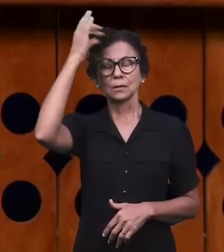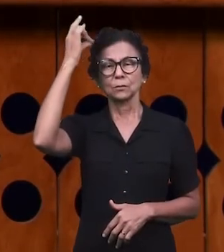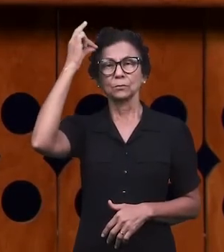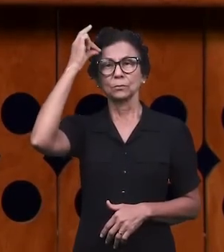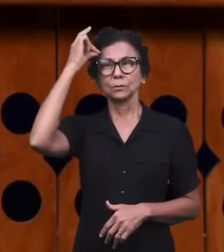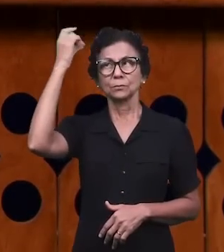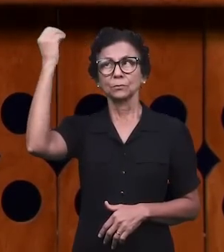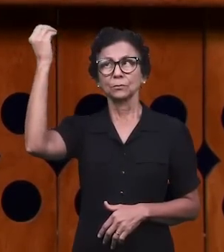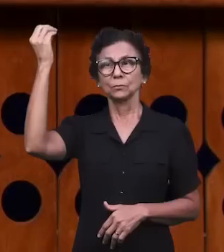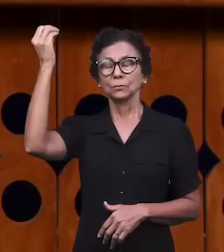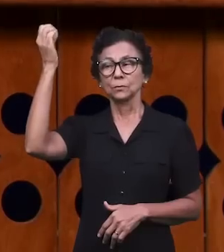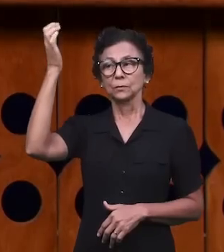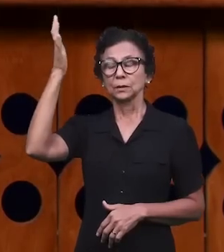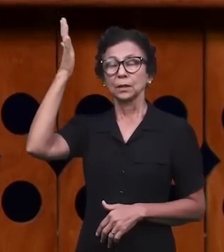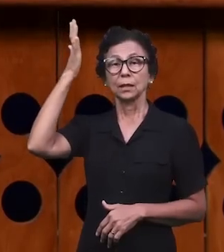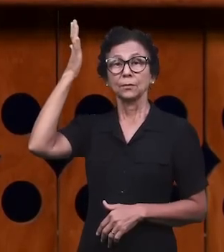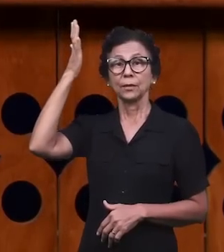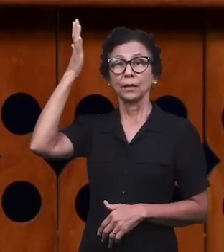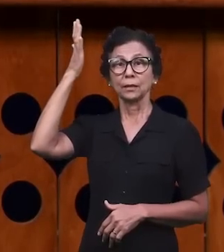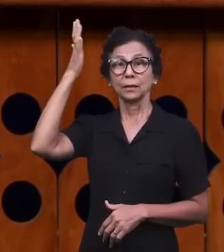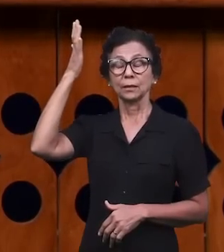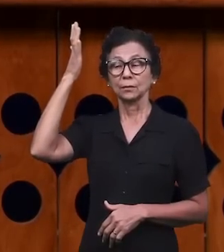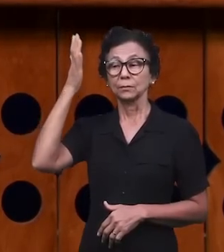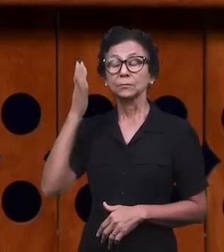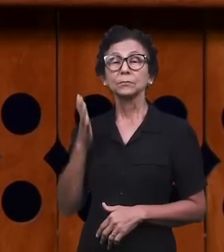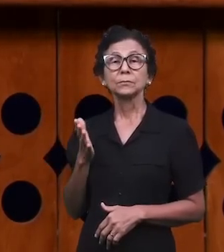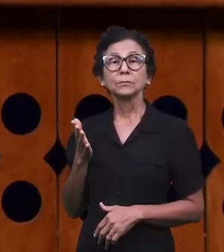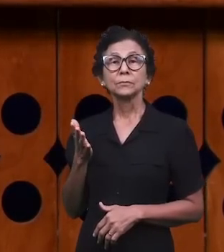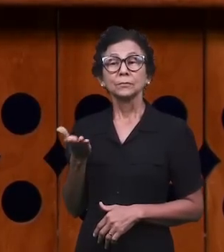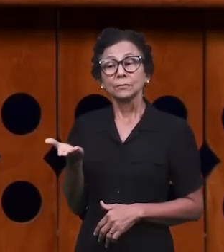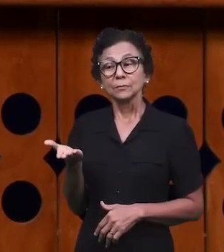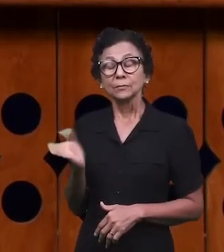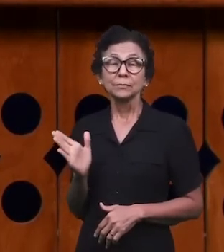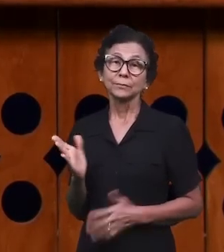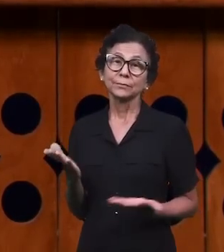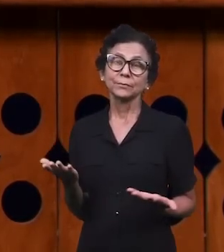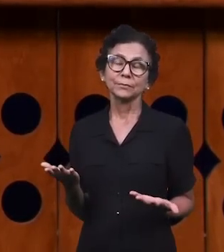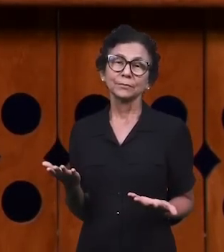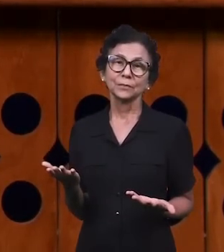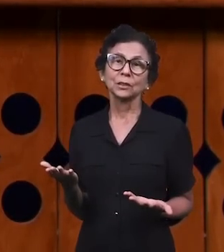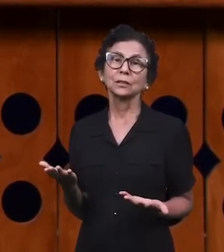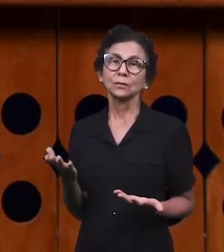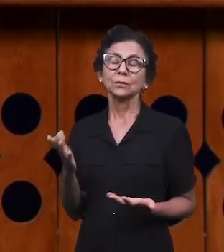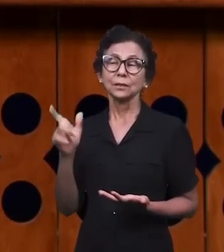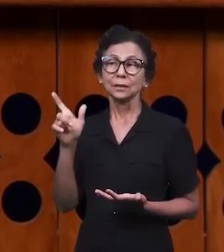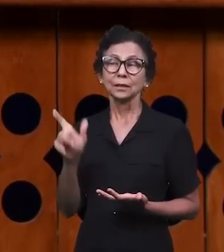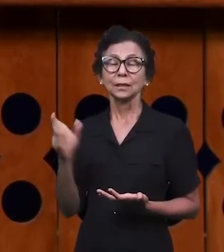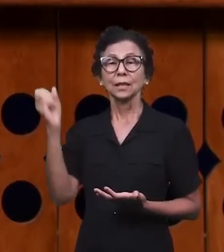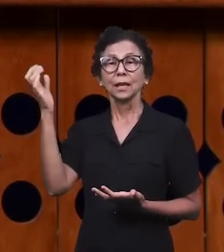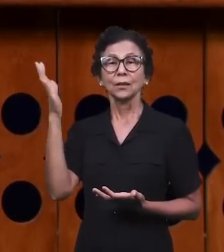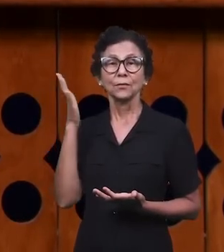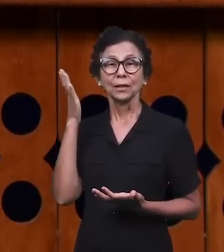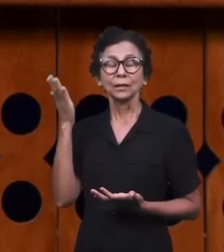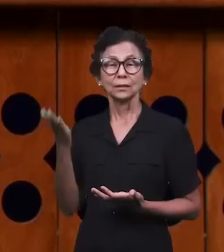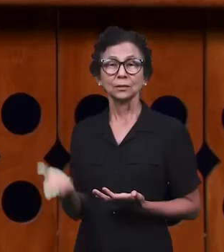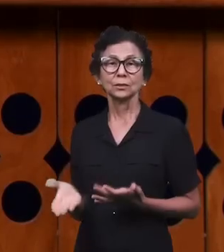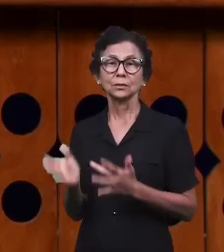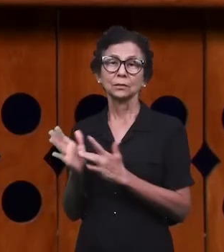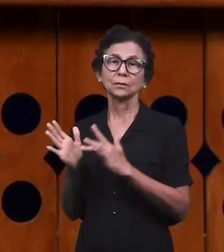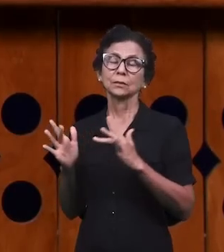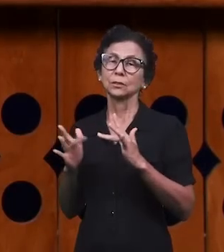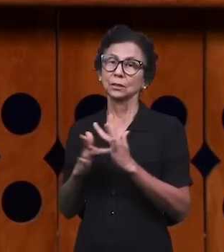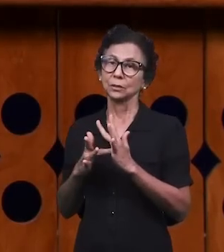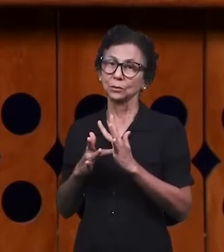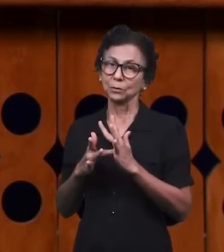revela e se mostra. E quem é o agente que faz isso não é outro, é só o Espírito Santo de Deus que é capaz de revelar